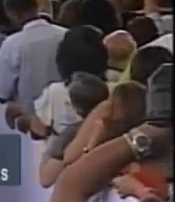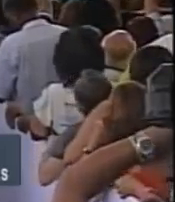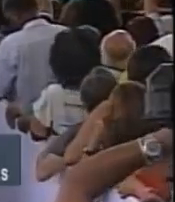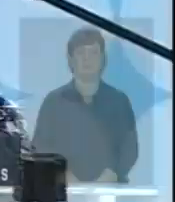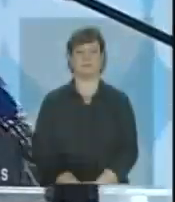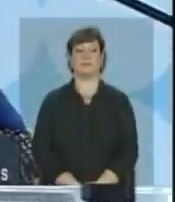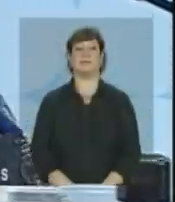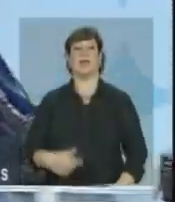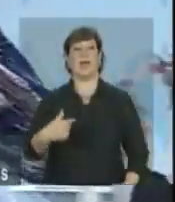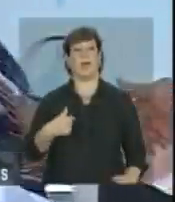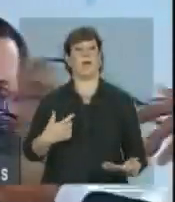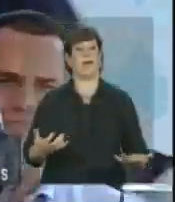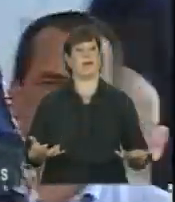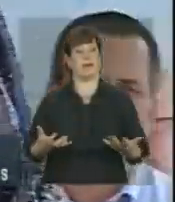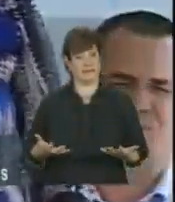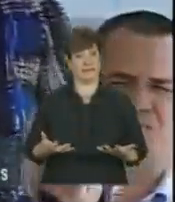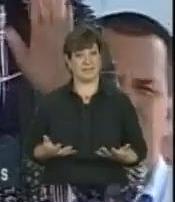Eu queria